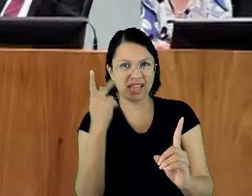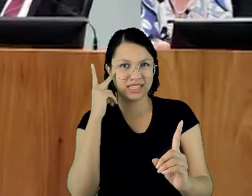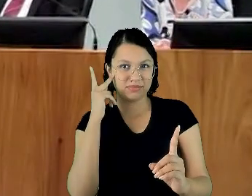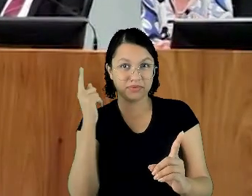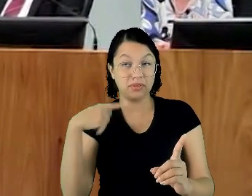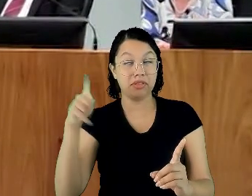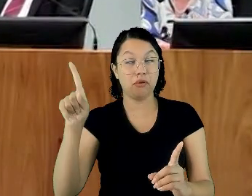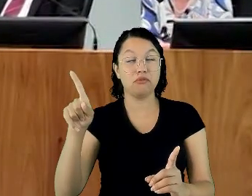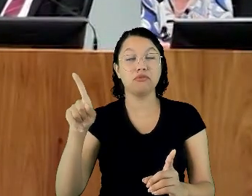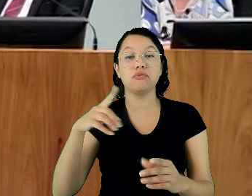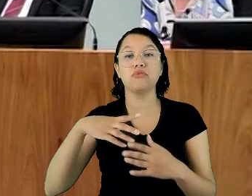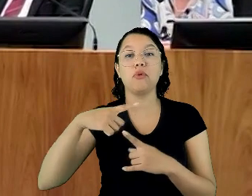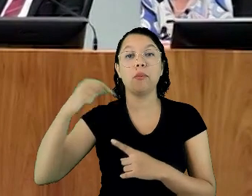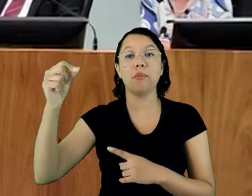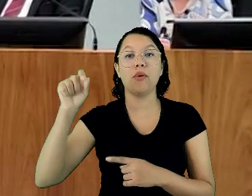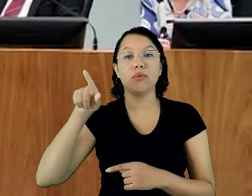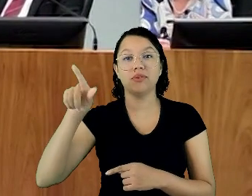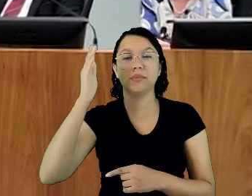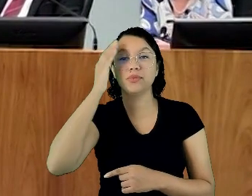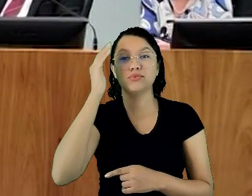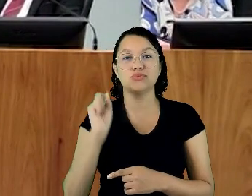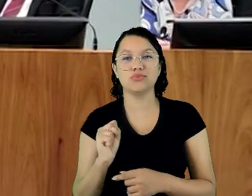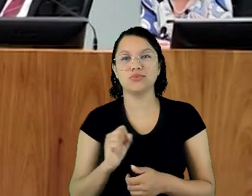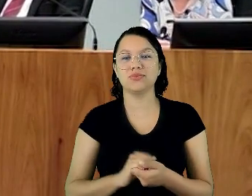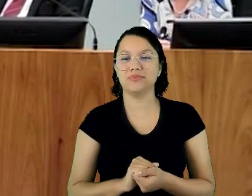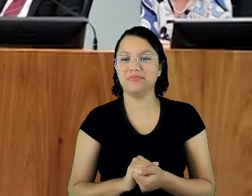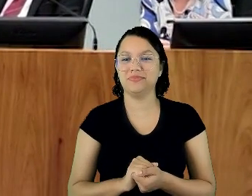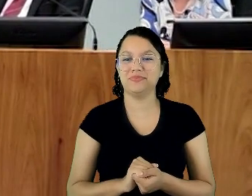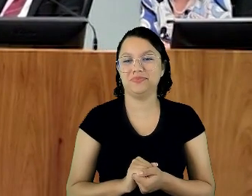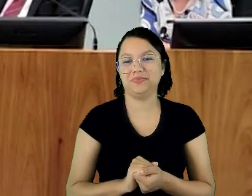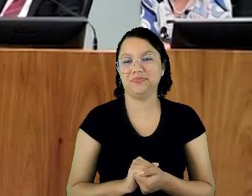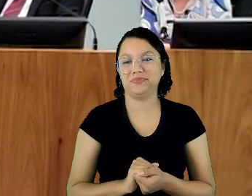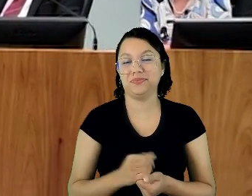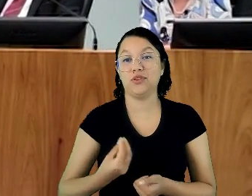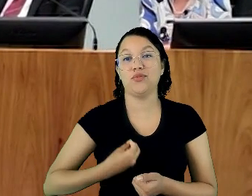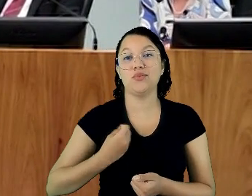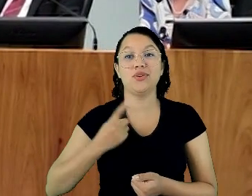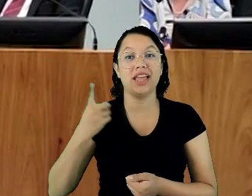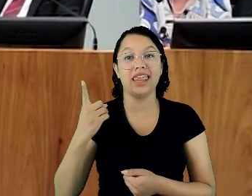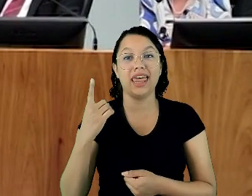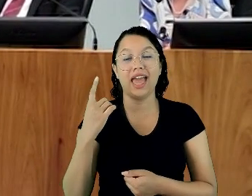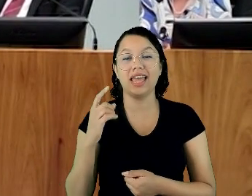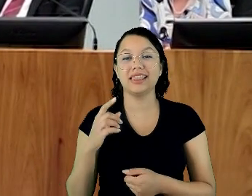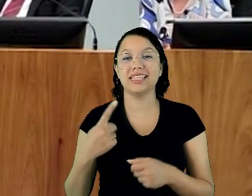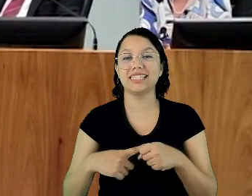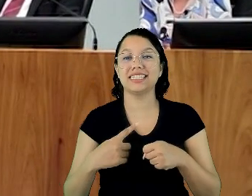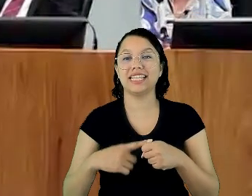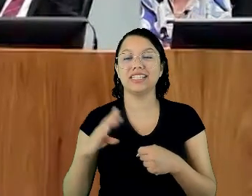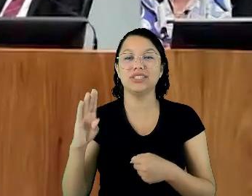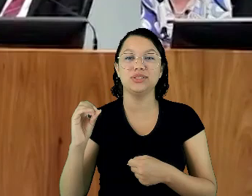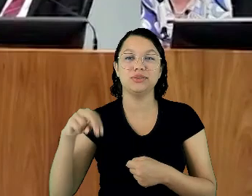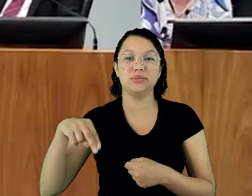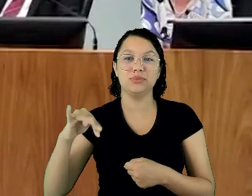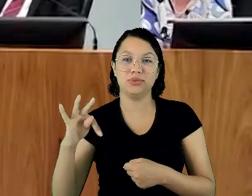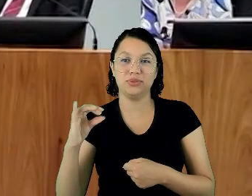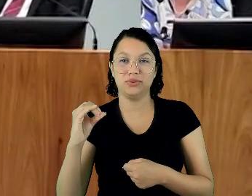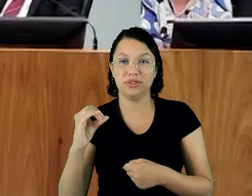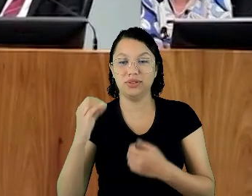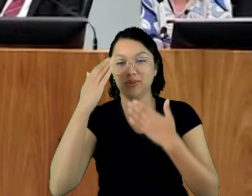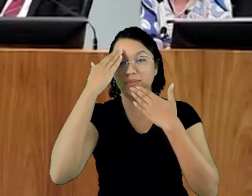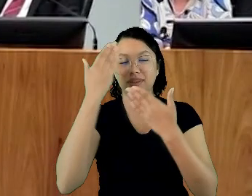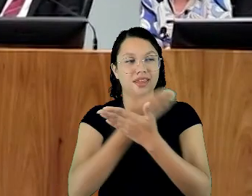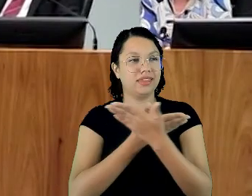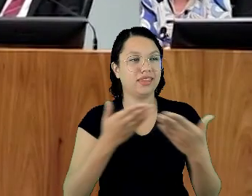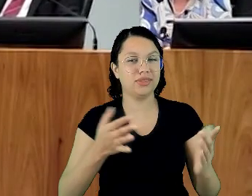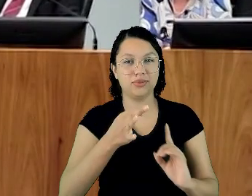Bonito. Vou morar em Bonito. Agradeço a todos, ao desembargador Nino Todo, a doutora